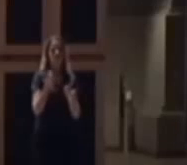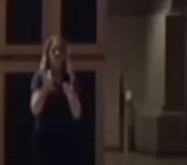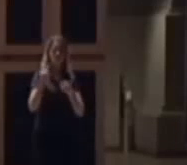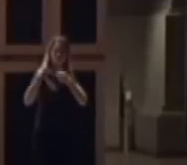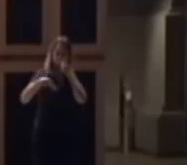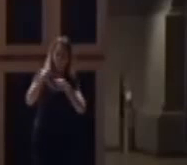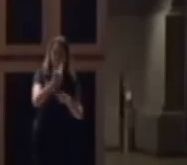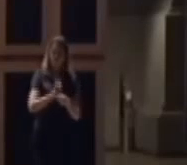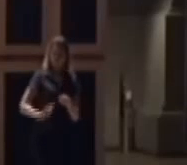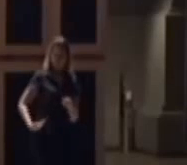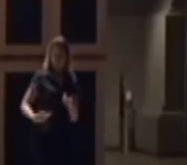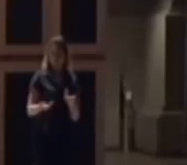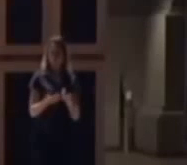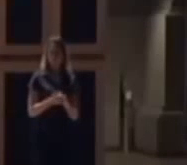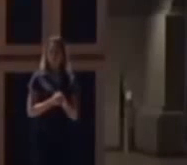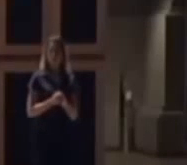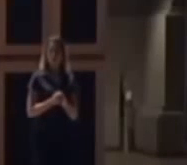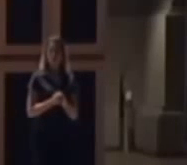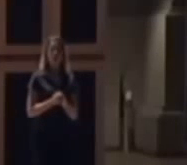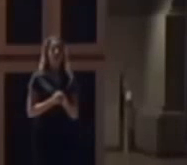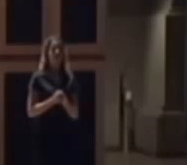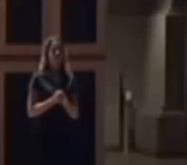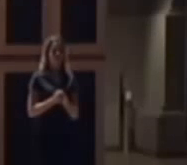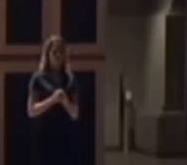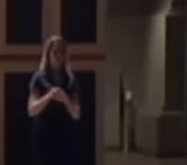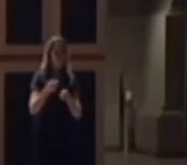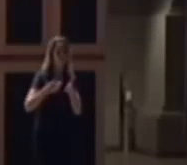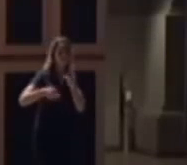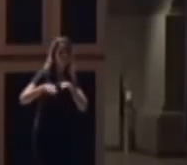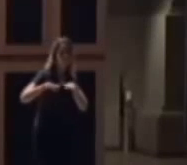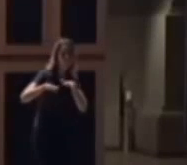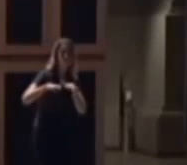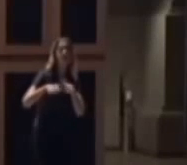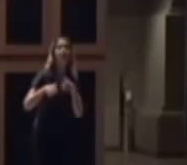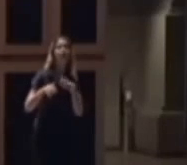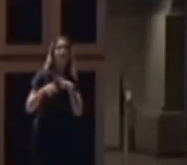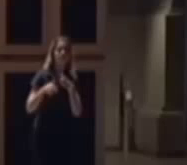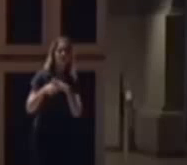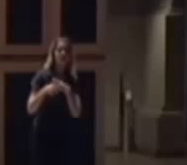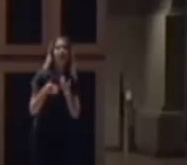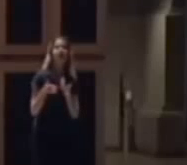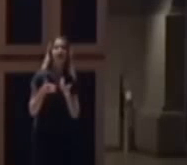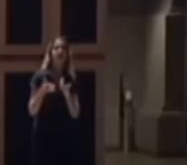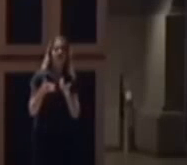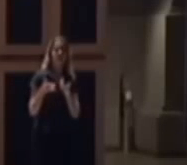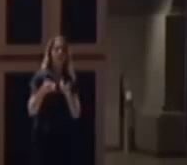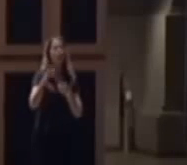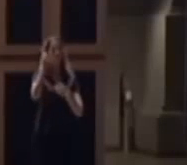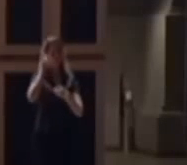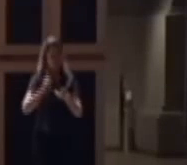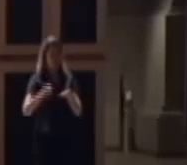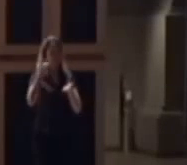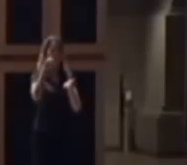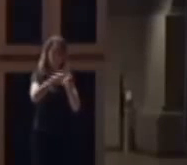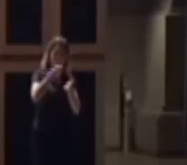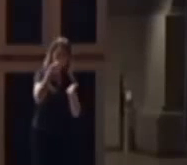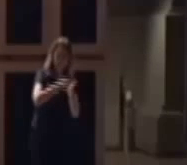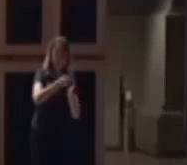OCIP. Esse instrumento ele determina a relação entre as partes signatárias, seus direitos, obrigações